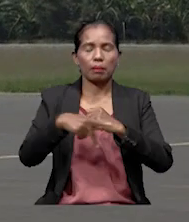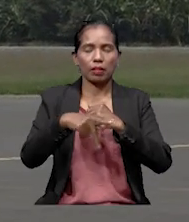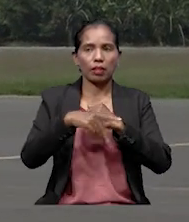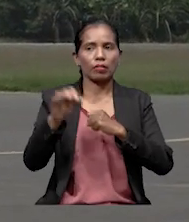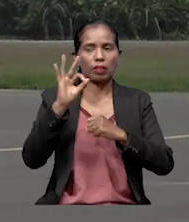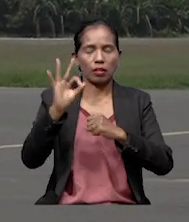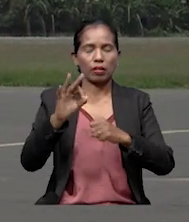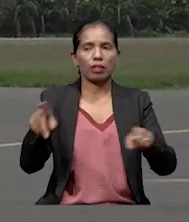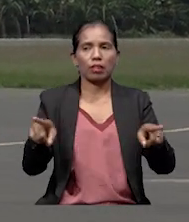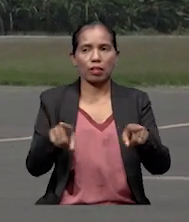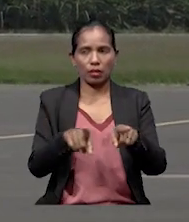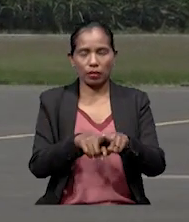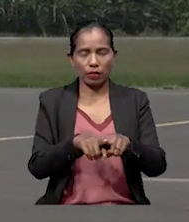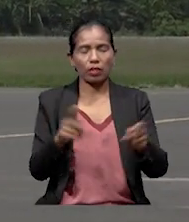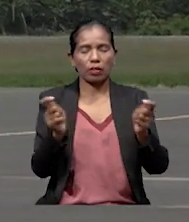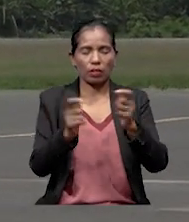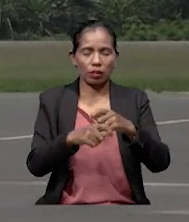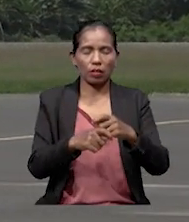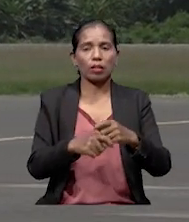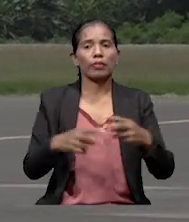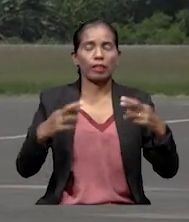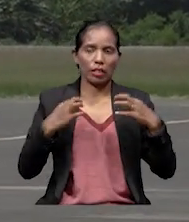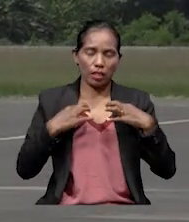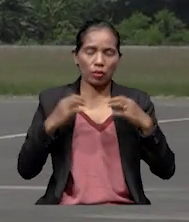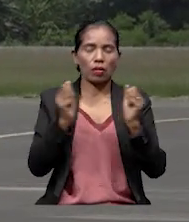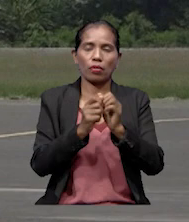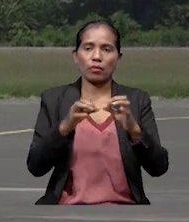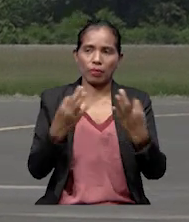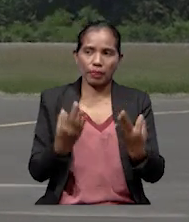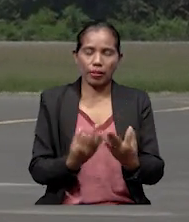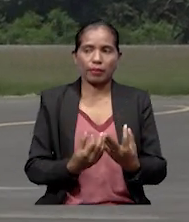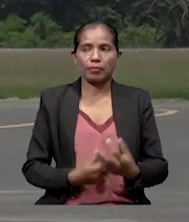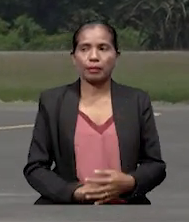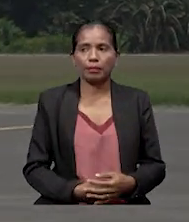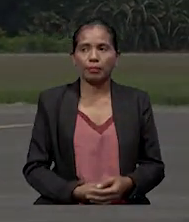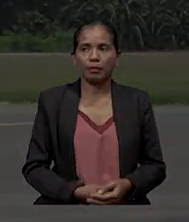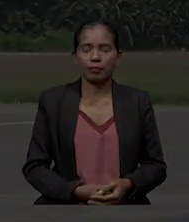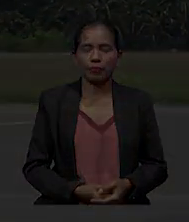usi Portugal, afoin pasa feri so familia. Jimmy Fernandes, Juvial da Costa, GMN.